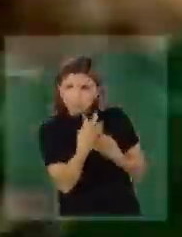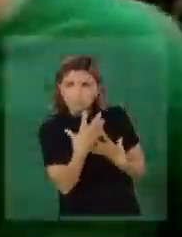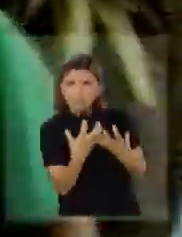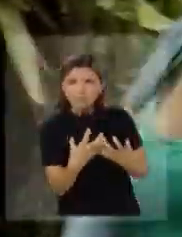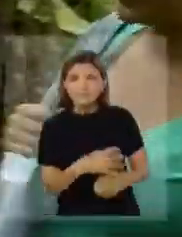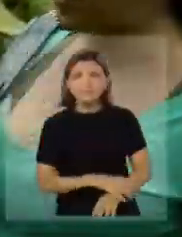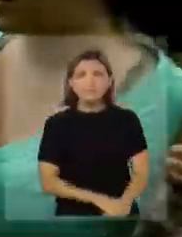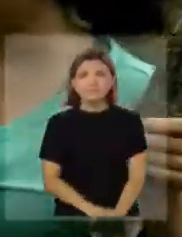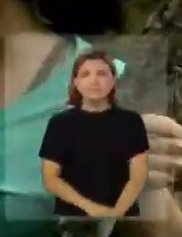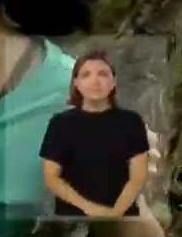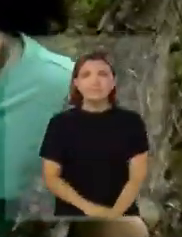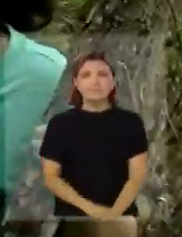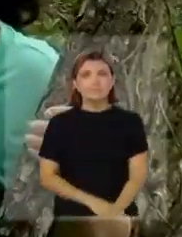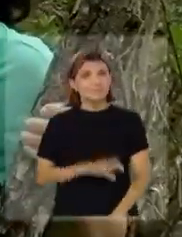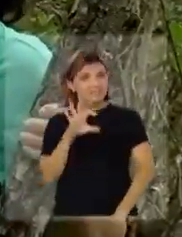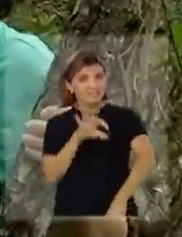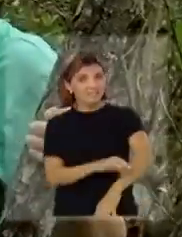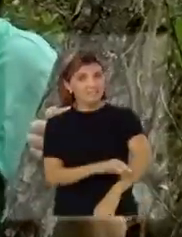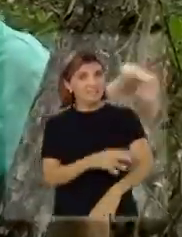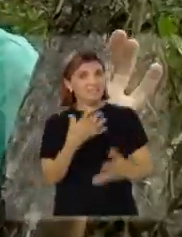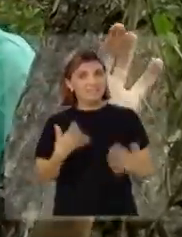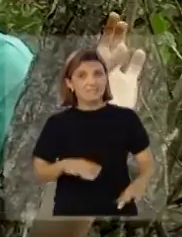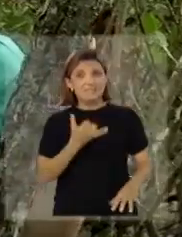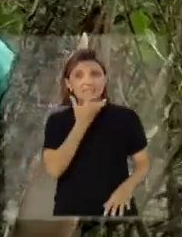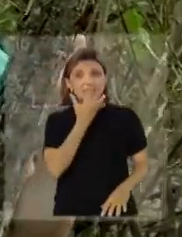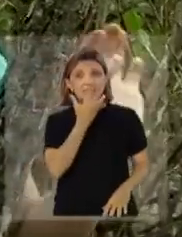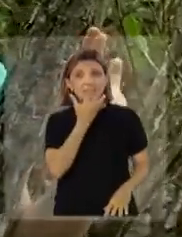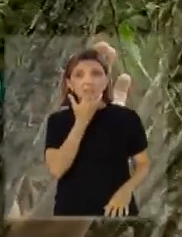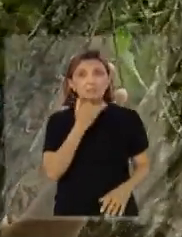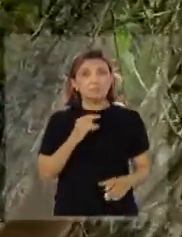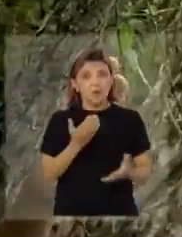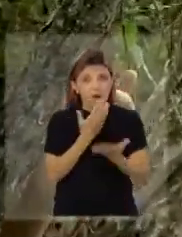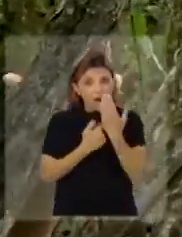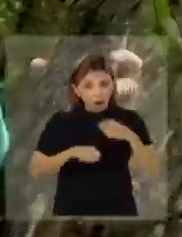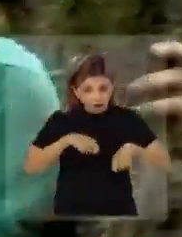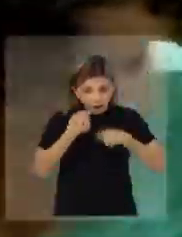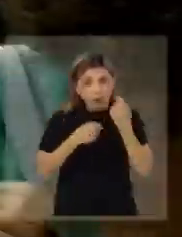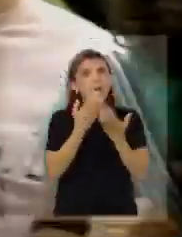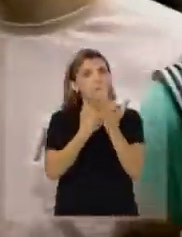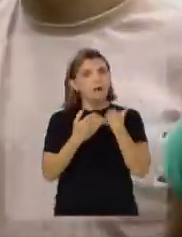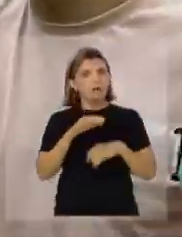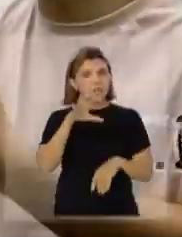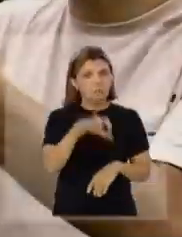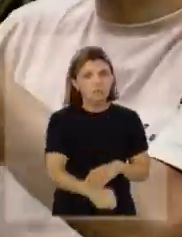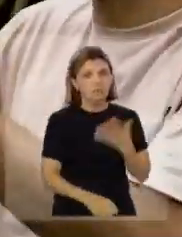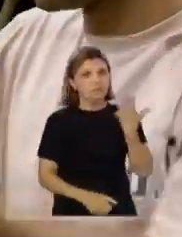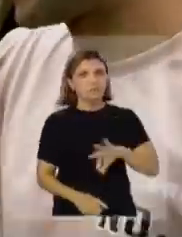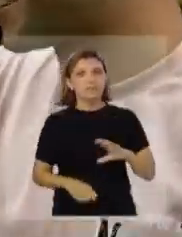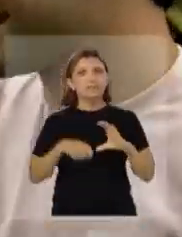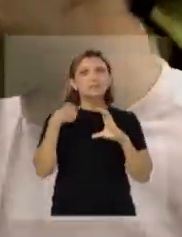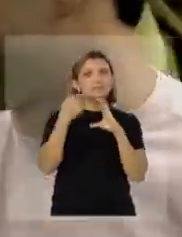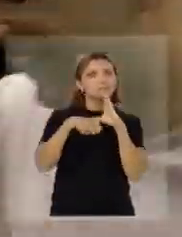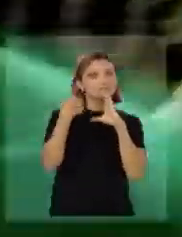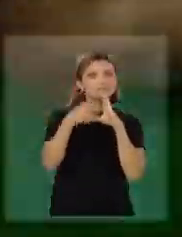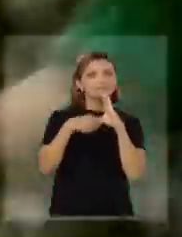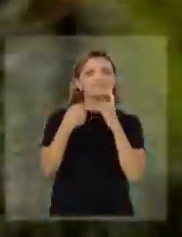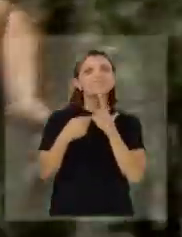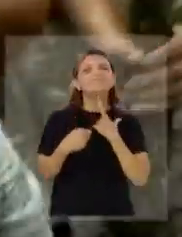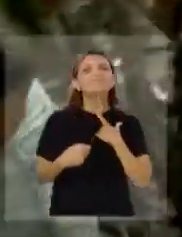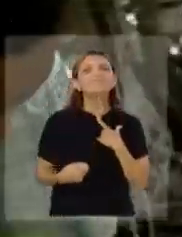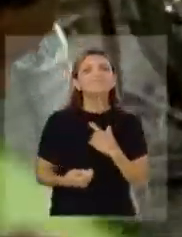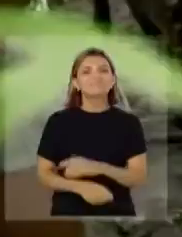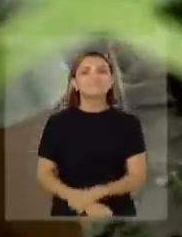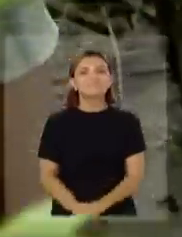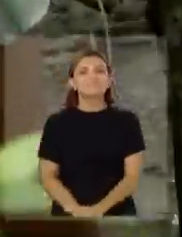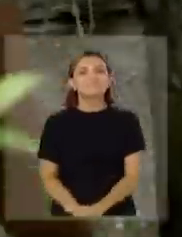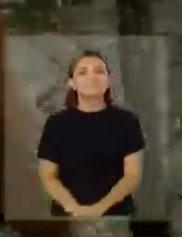Ah. Ou o caranguejo de catar, né? Eu só pego se ele estiver feitinho no meu prato. Eu devia filmar essa cena. Corajosa